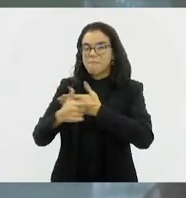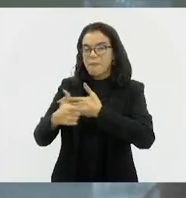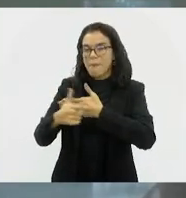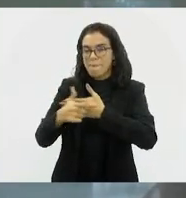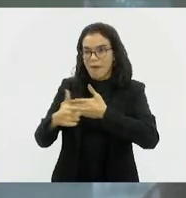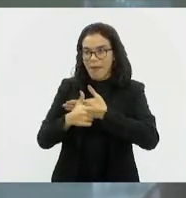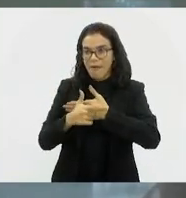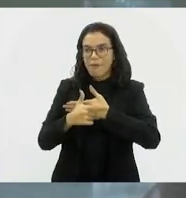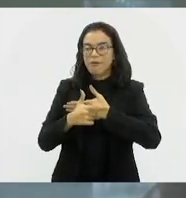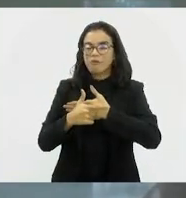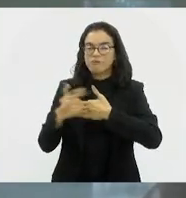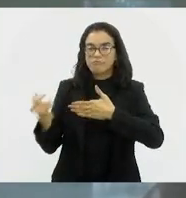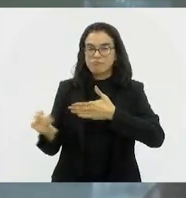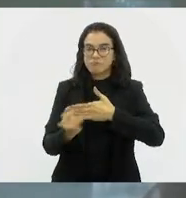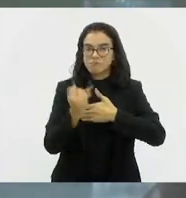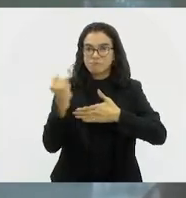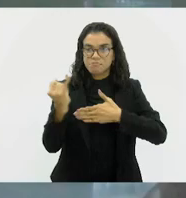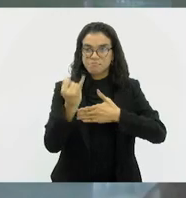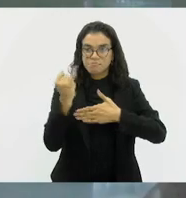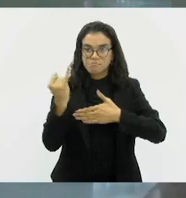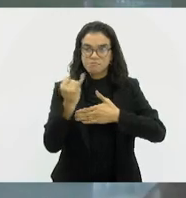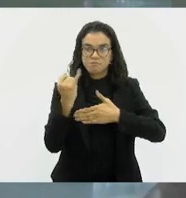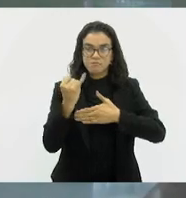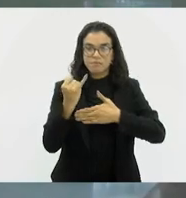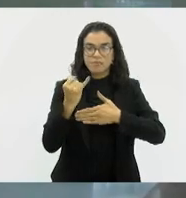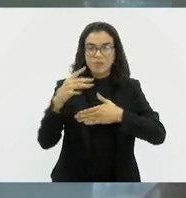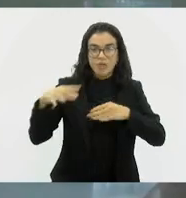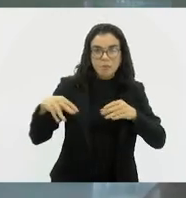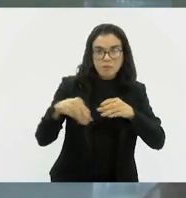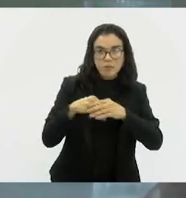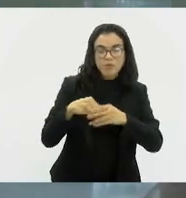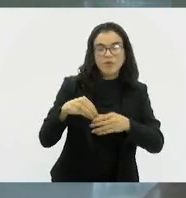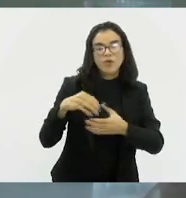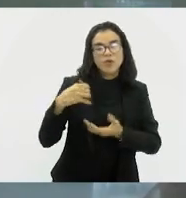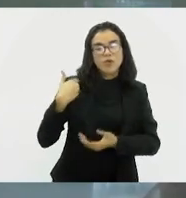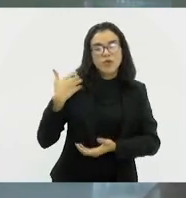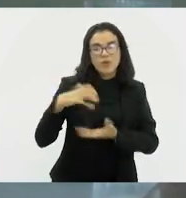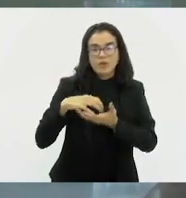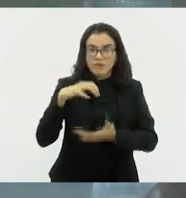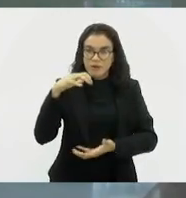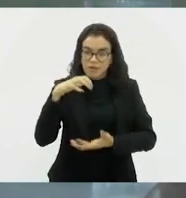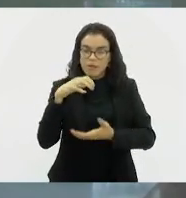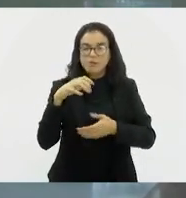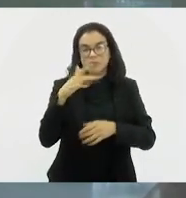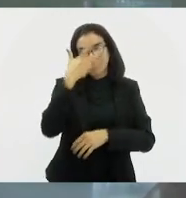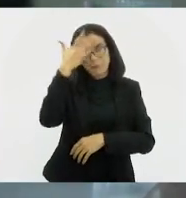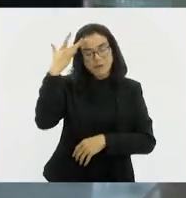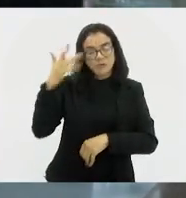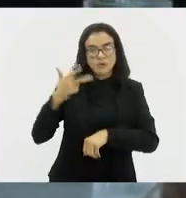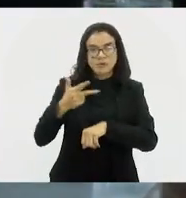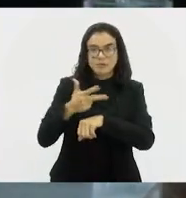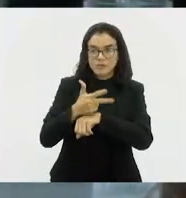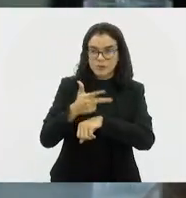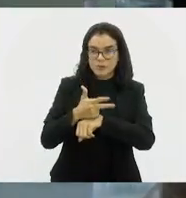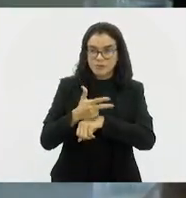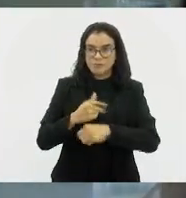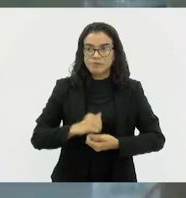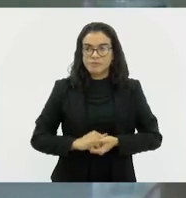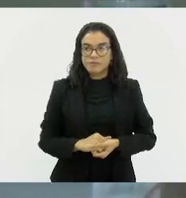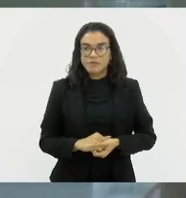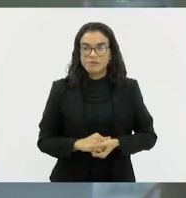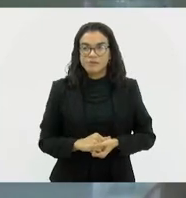importantíssima no envelhecimento saudável da pessoa idosa. A